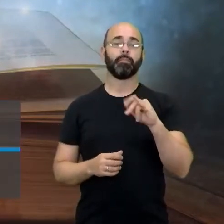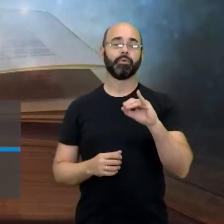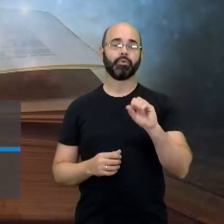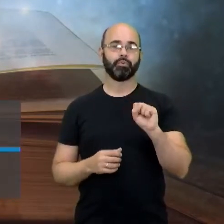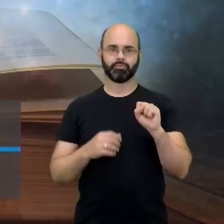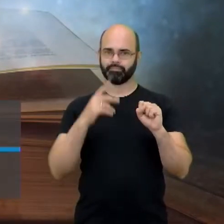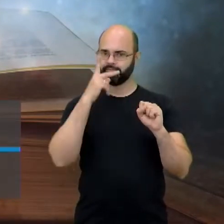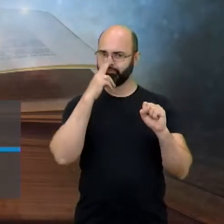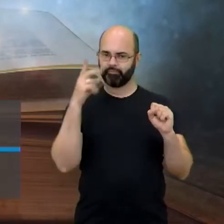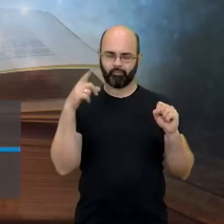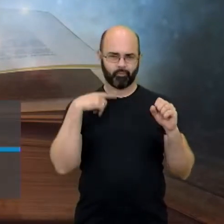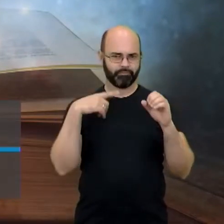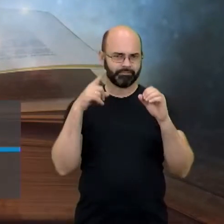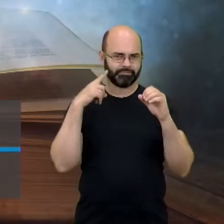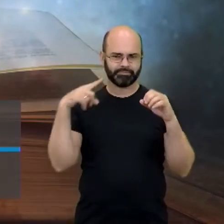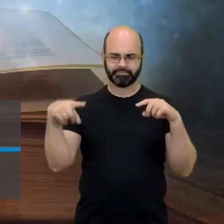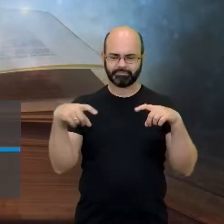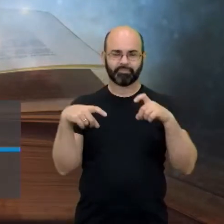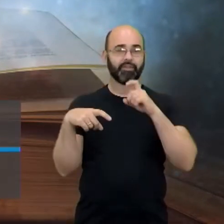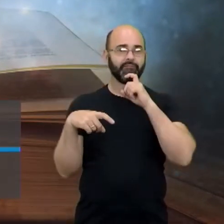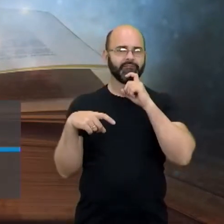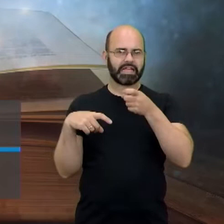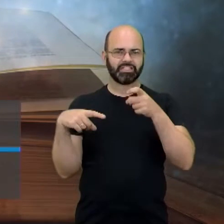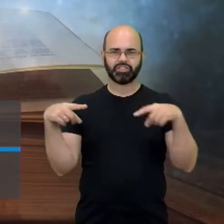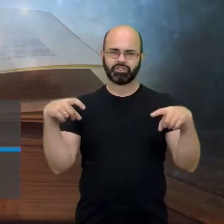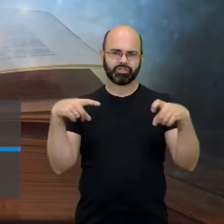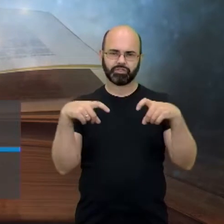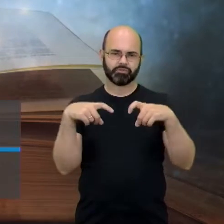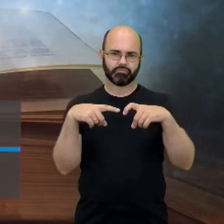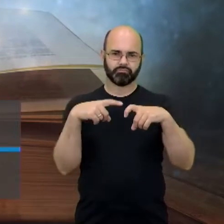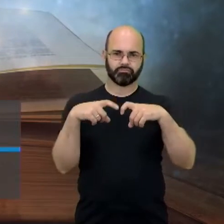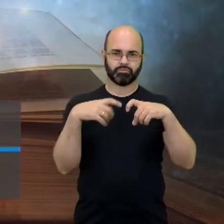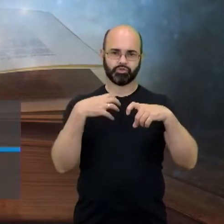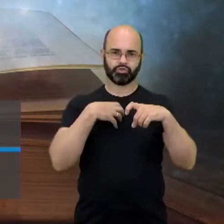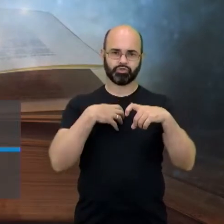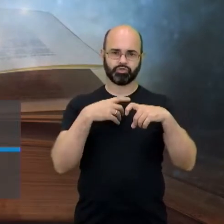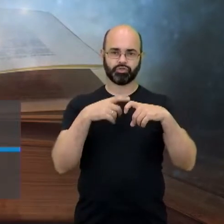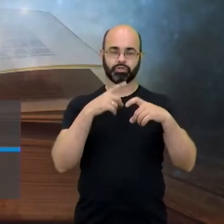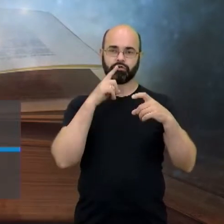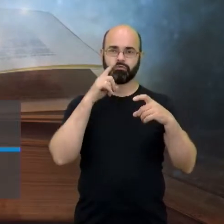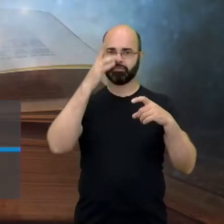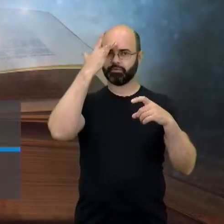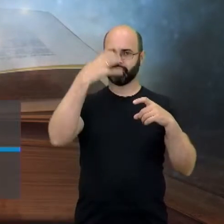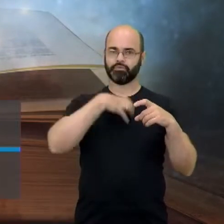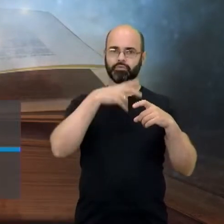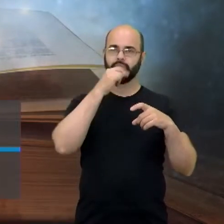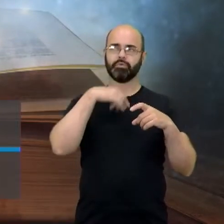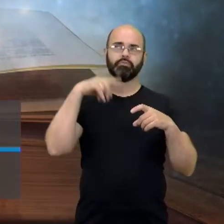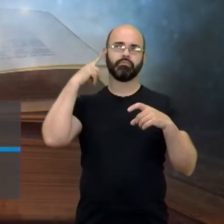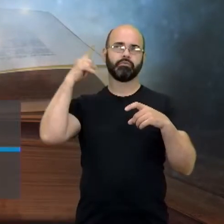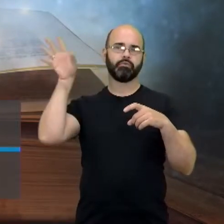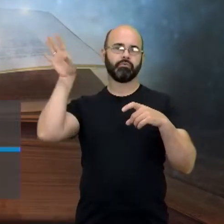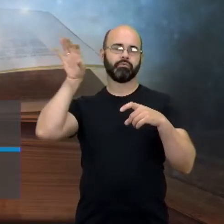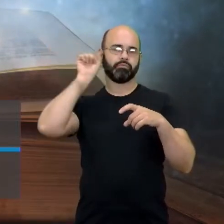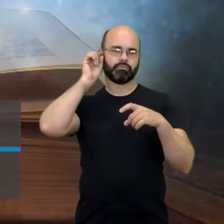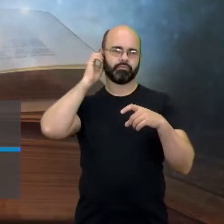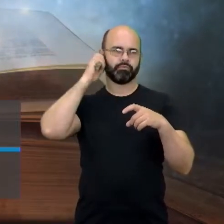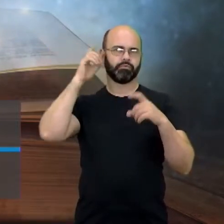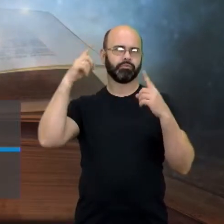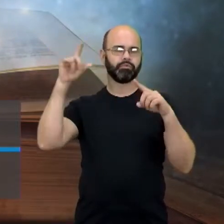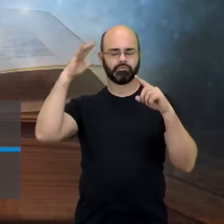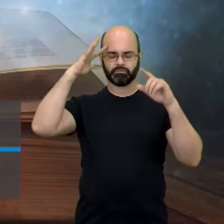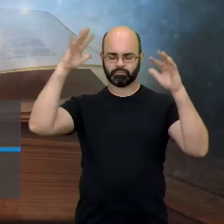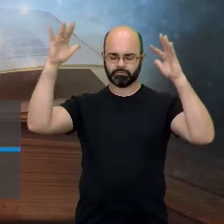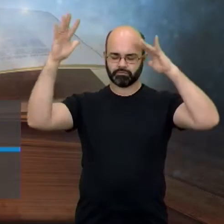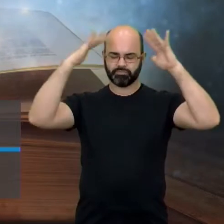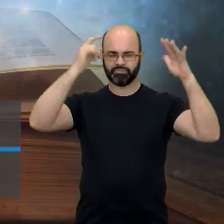micróbios verdes que iam tomando características humanas. Então ele assistia a um concerto musical e ele começou a imaginar aqueles bichinhos verdes andando assim,